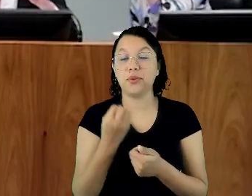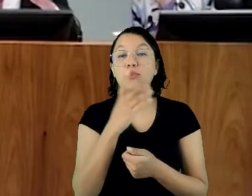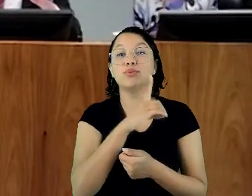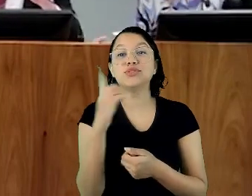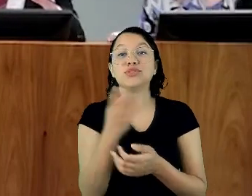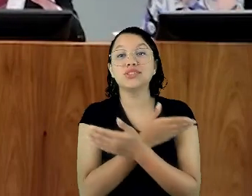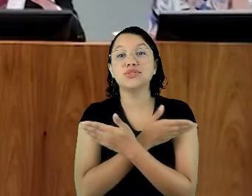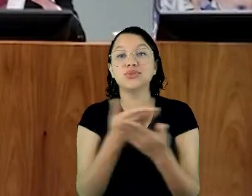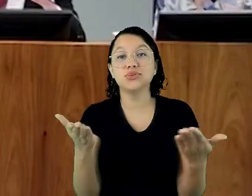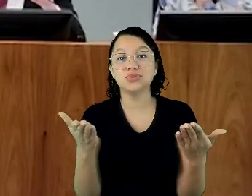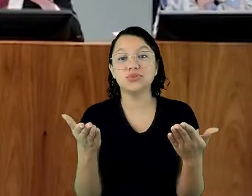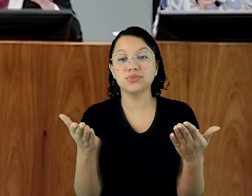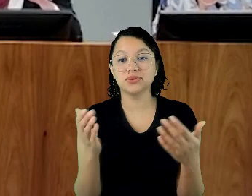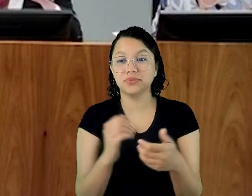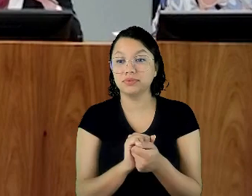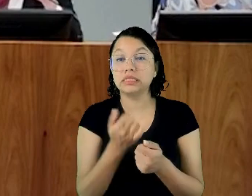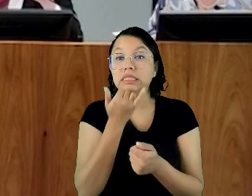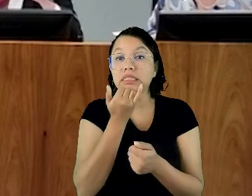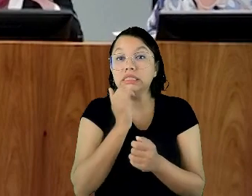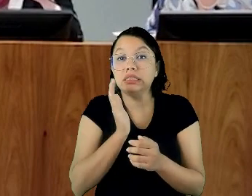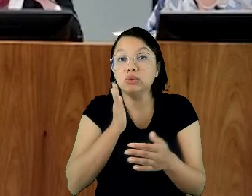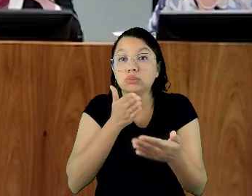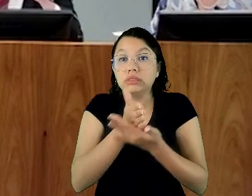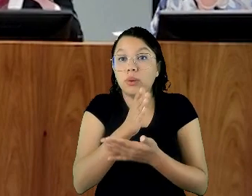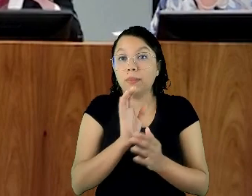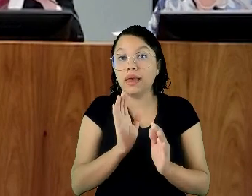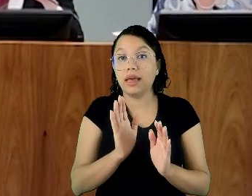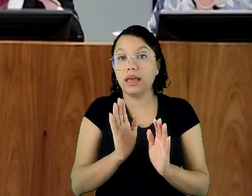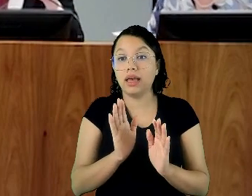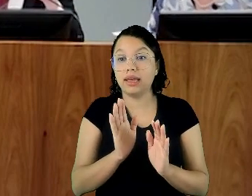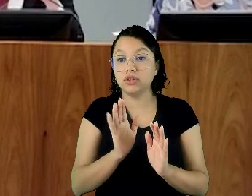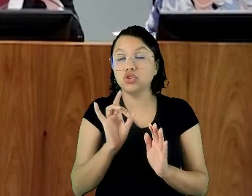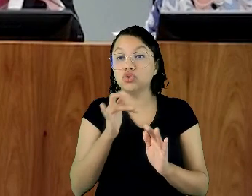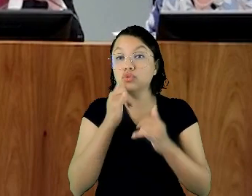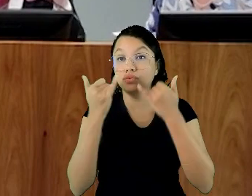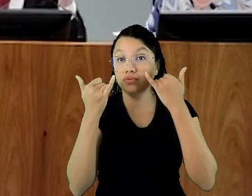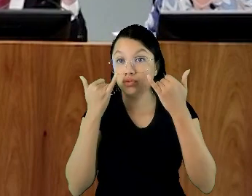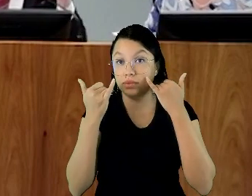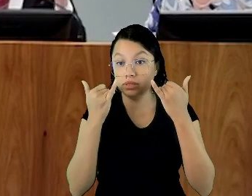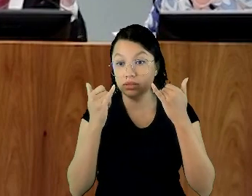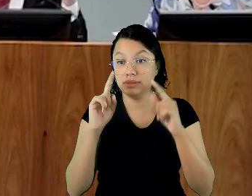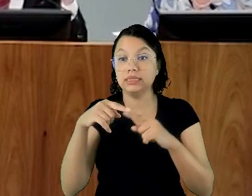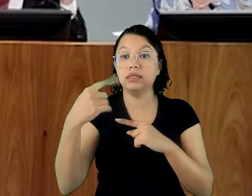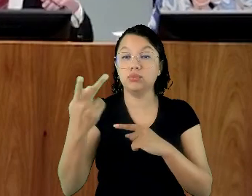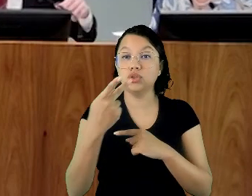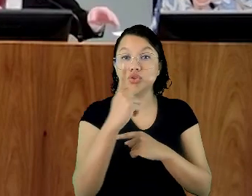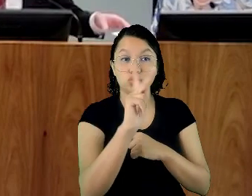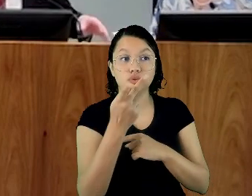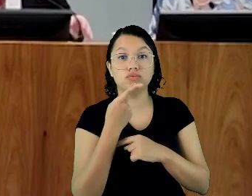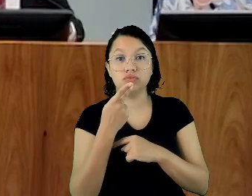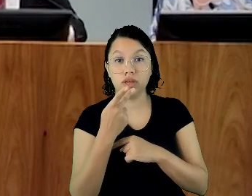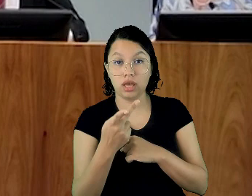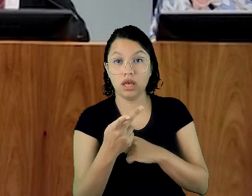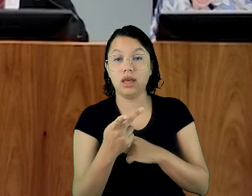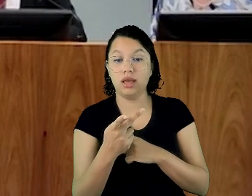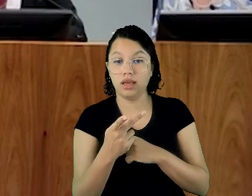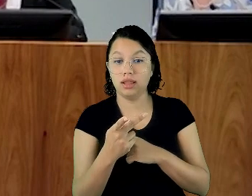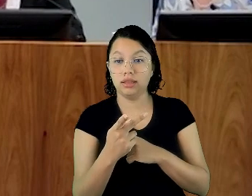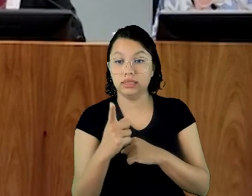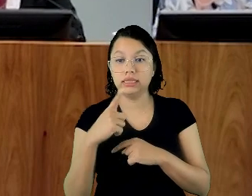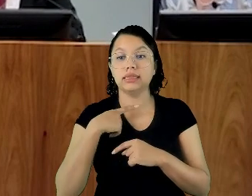pessoas. Desculpe interrompê-la, só uma informação. Após a fala da doutora Ana, nós haverá abertura